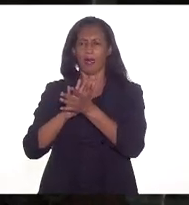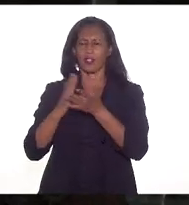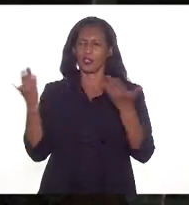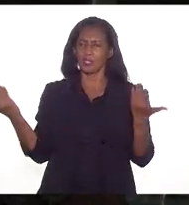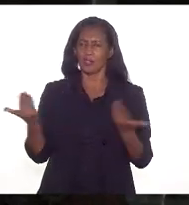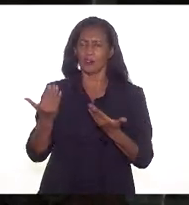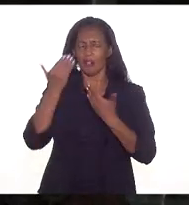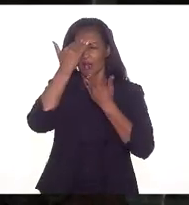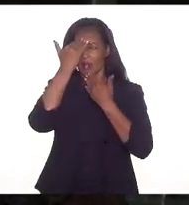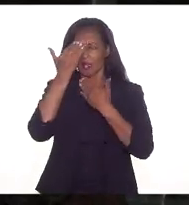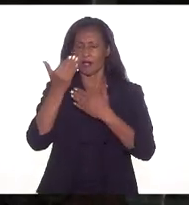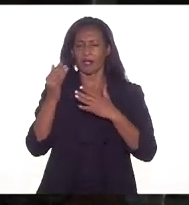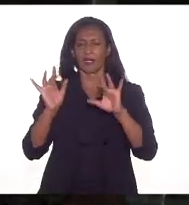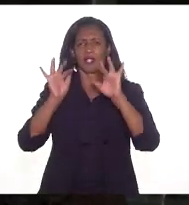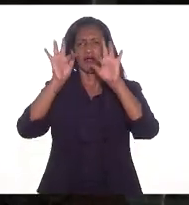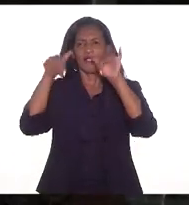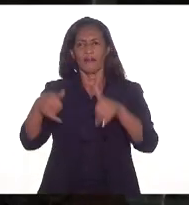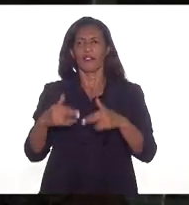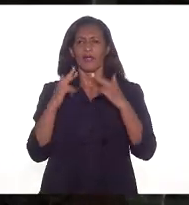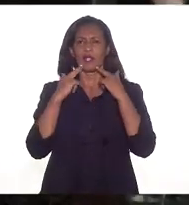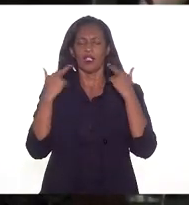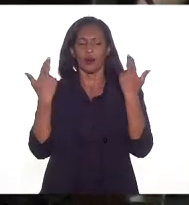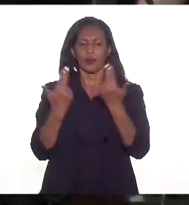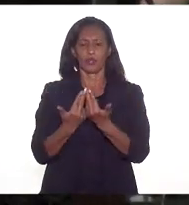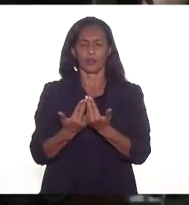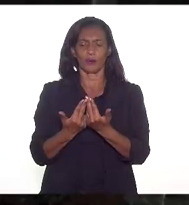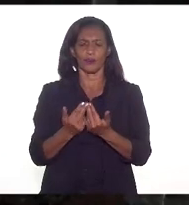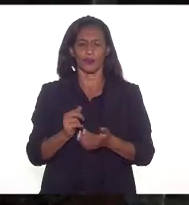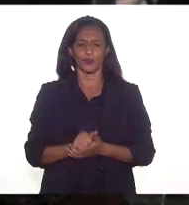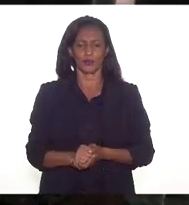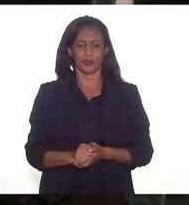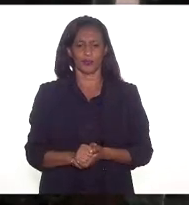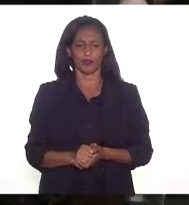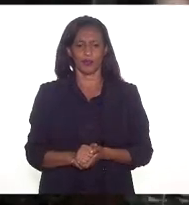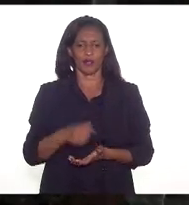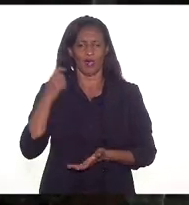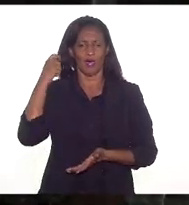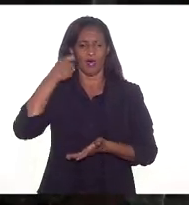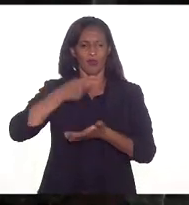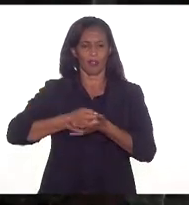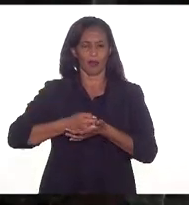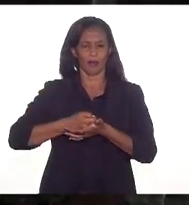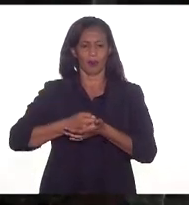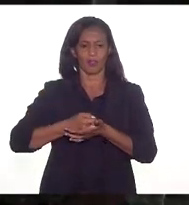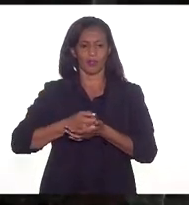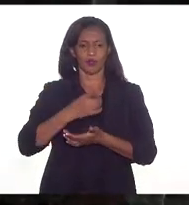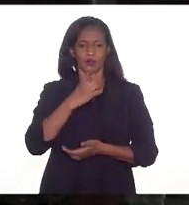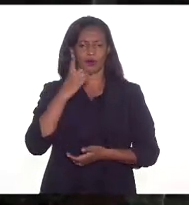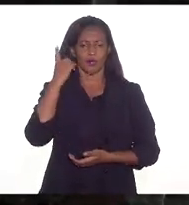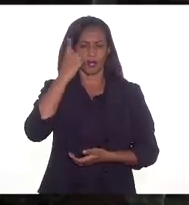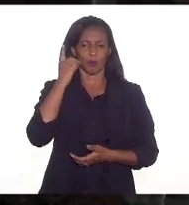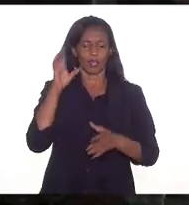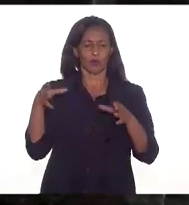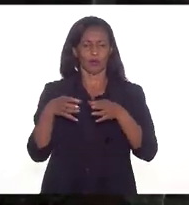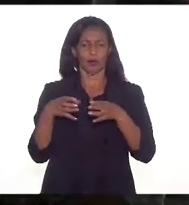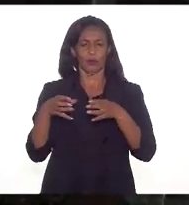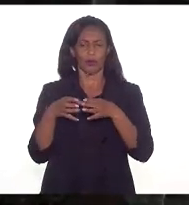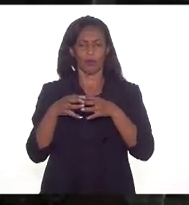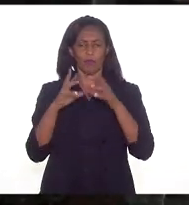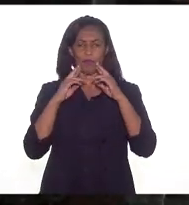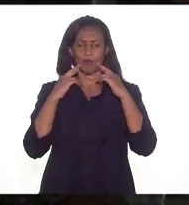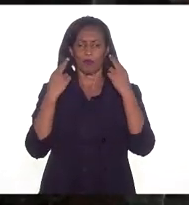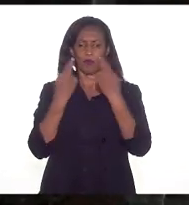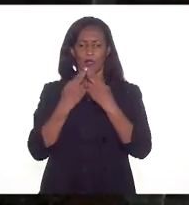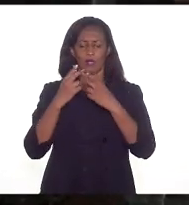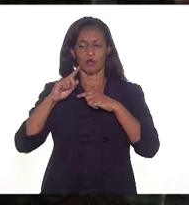todos, dando por encerrada a presença da audiência pública, reafirmando a convocação dos senhores deputados e membros dessa comissão para a reunião e